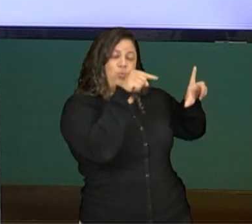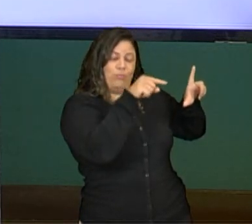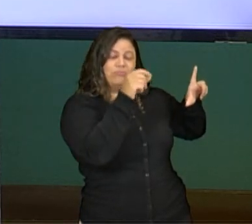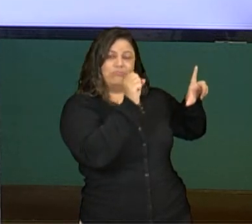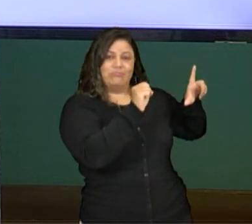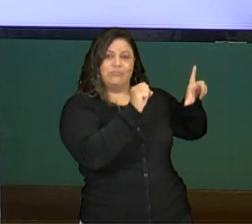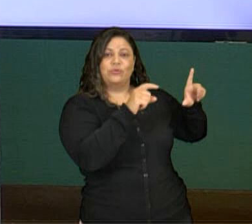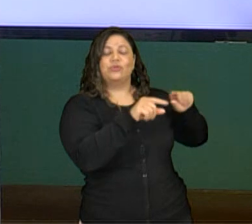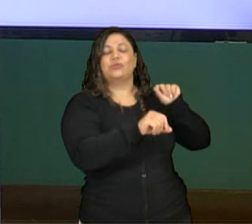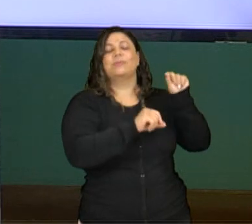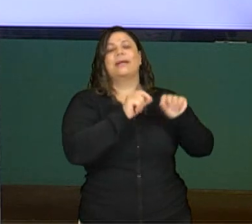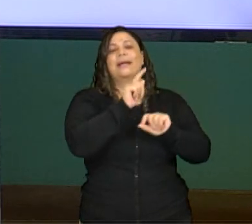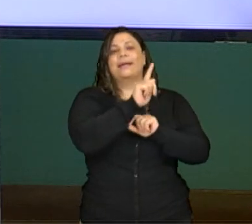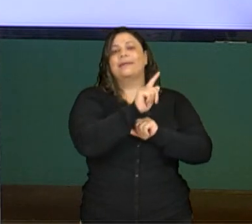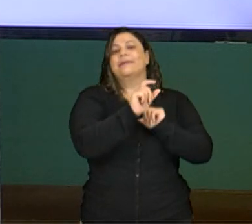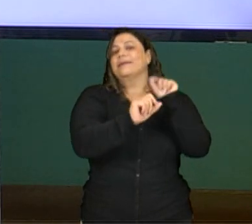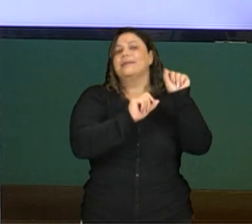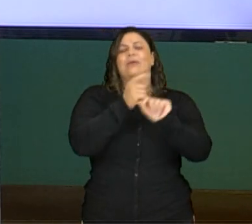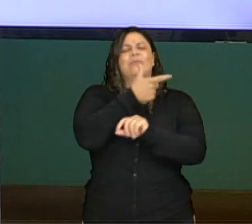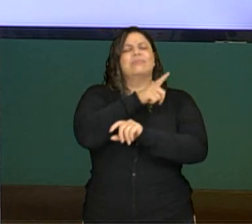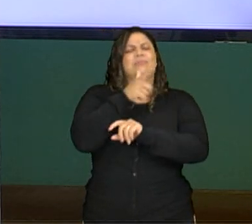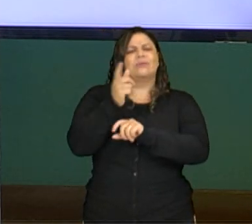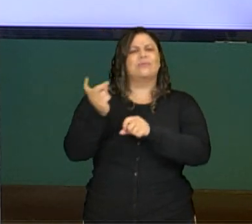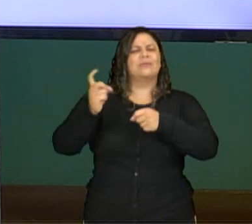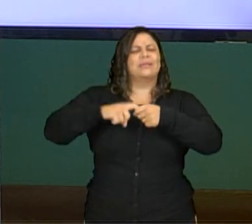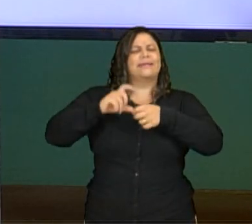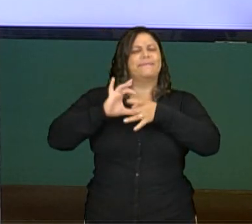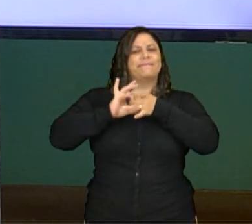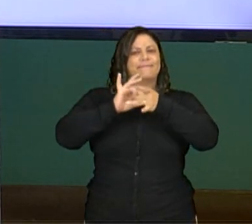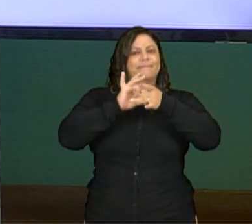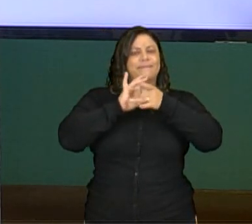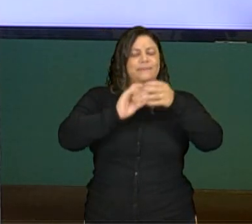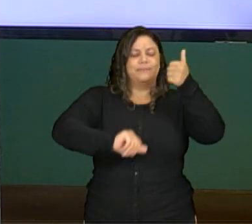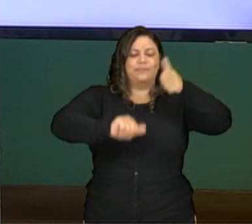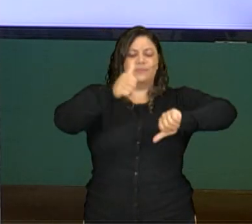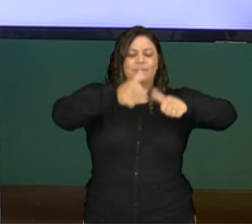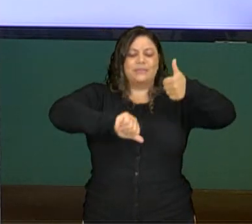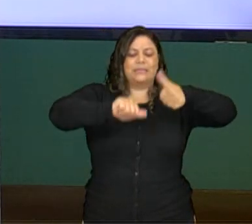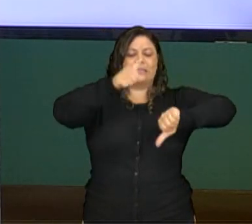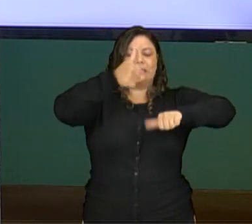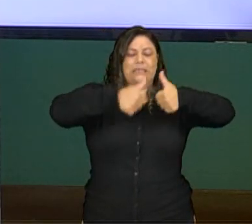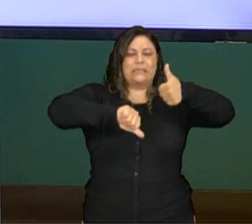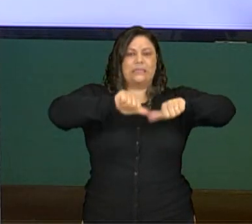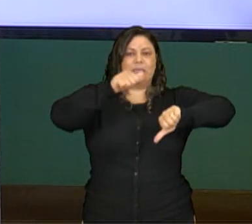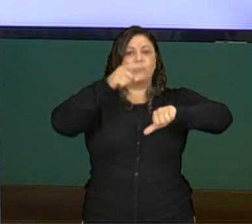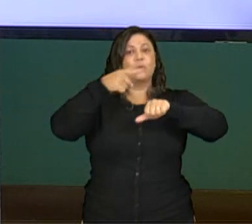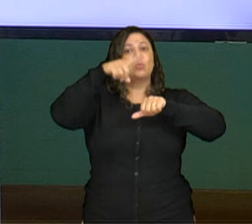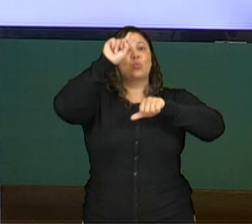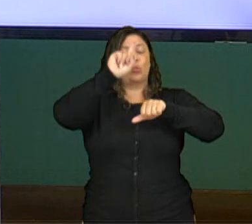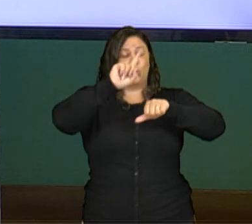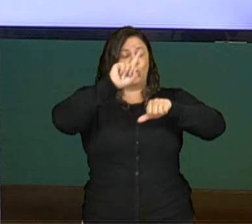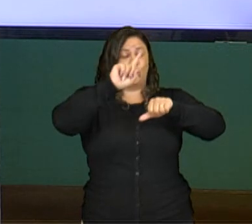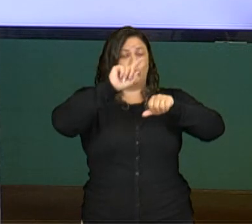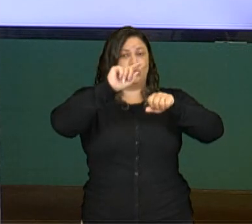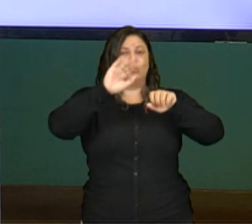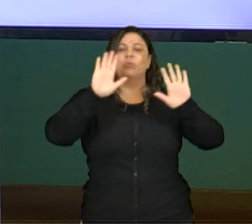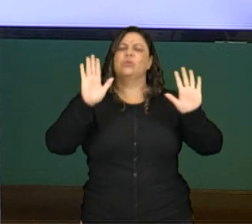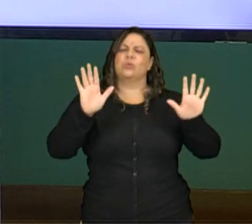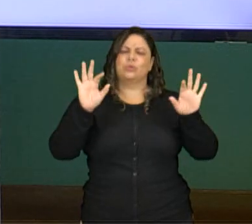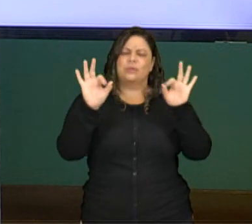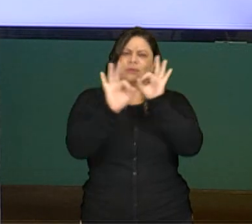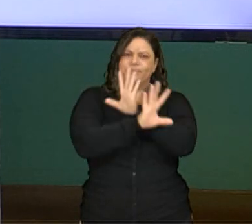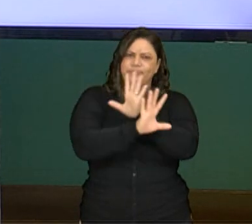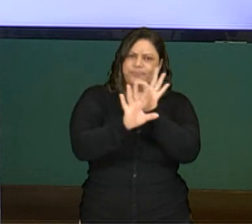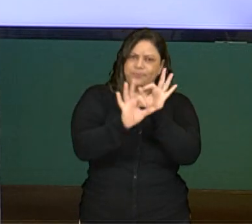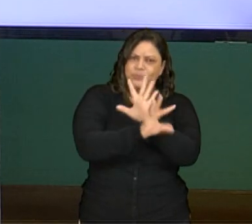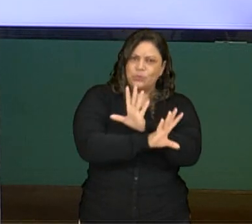não efetuam ligações químicas, porque o seu último nível energético está preenchido, completo com elétrons. E